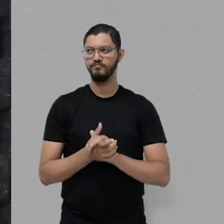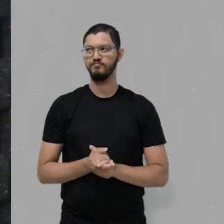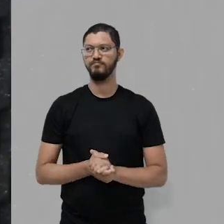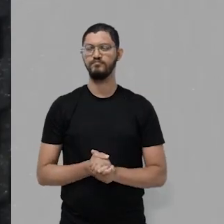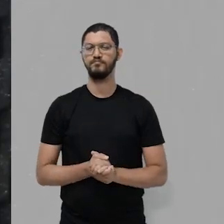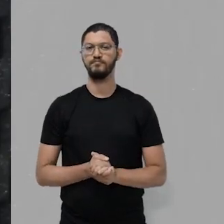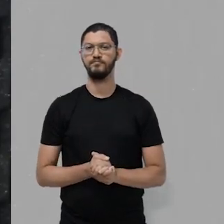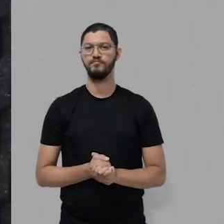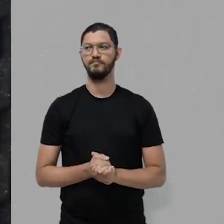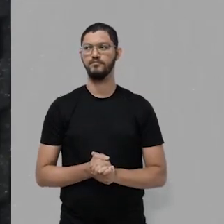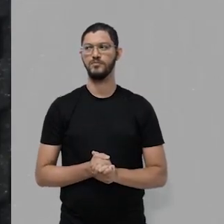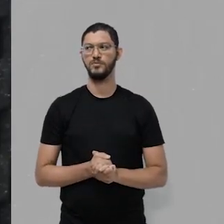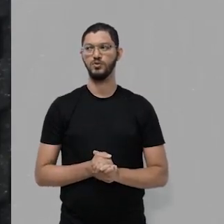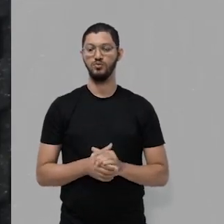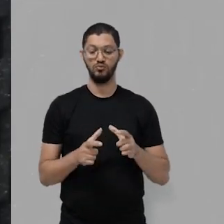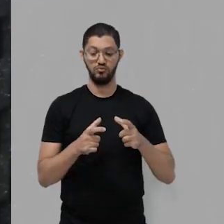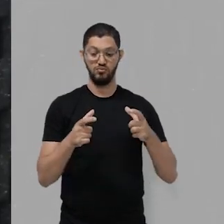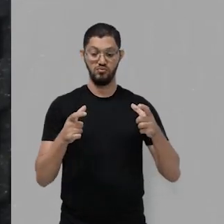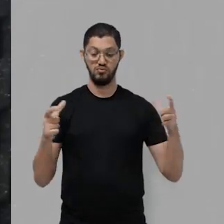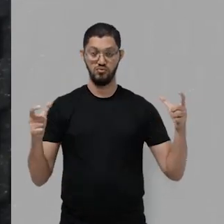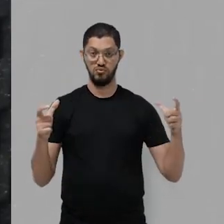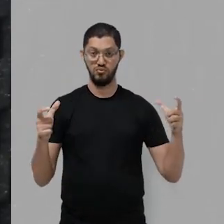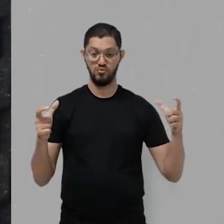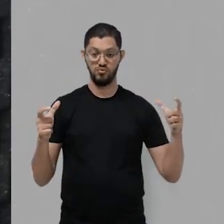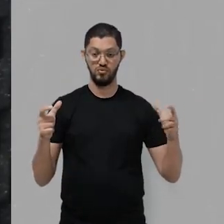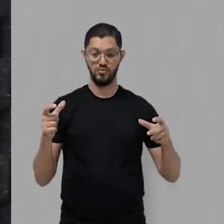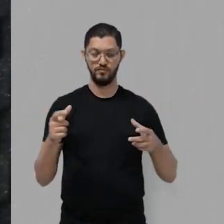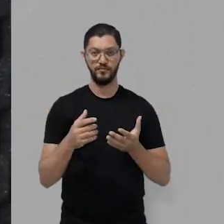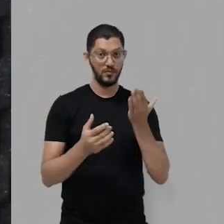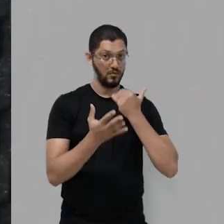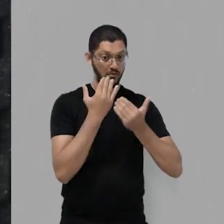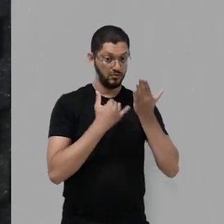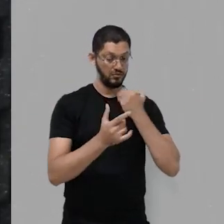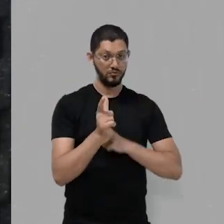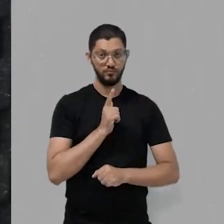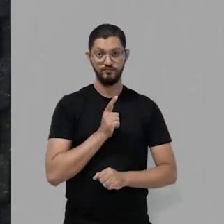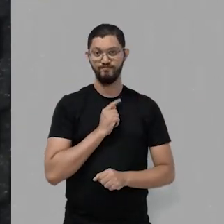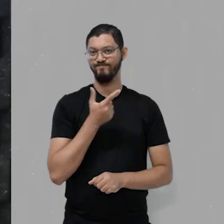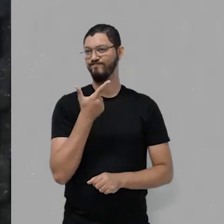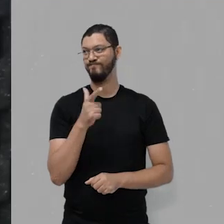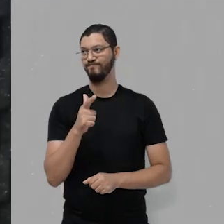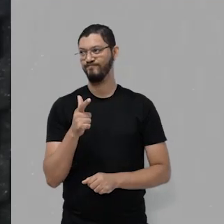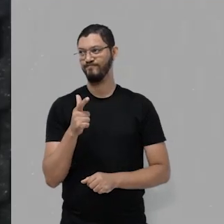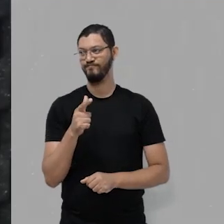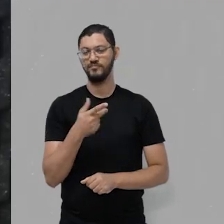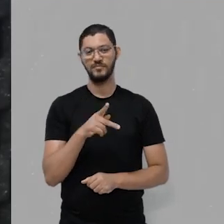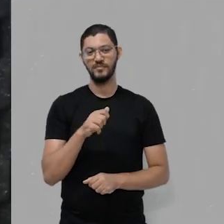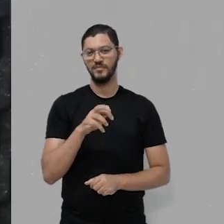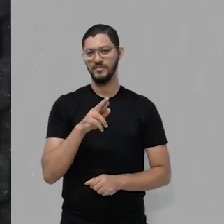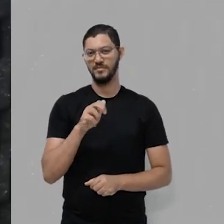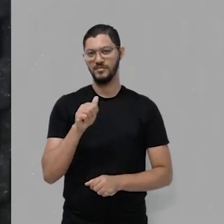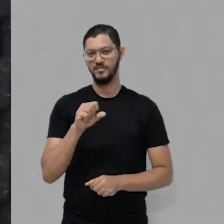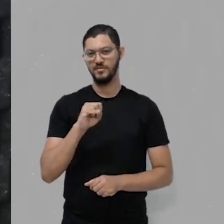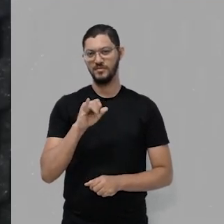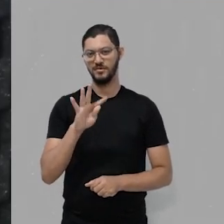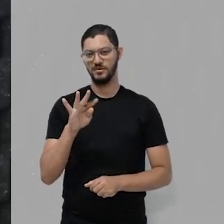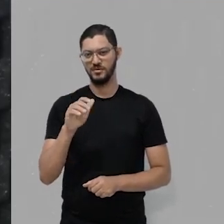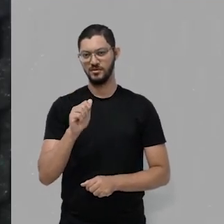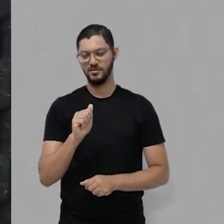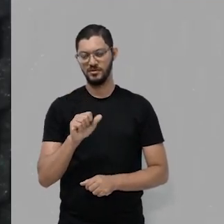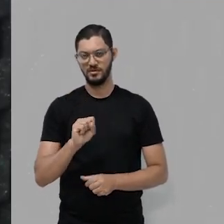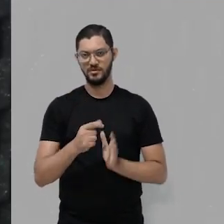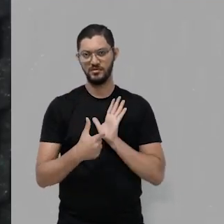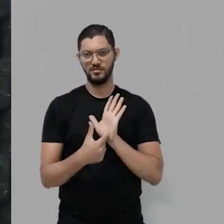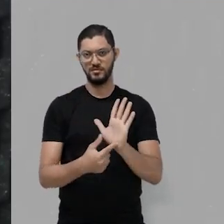de multiplicarem-se. Muito alimento disponível, não tem muitos parasitas. Como eu mostrei para